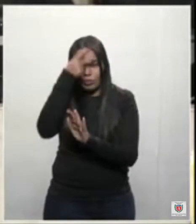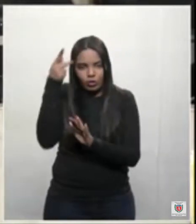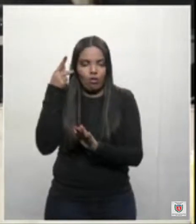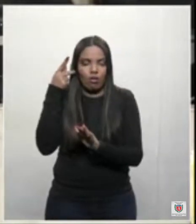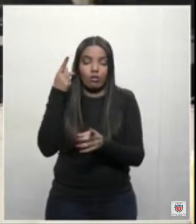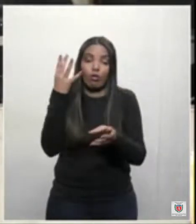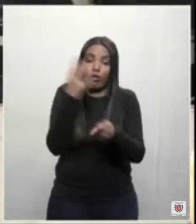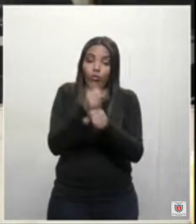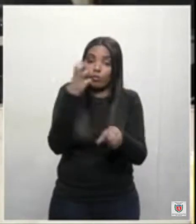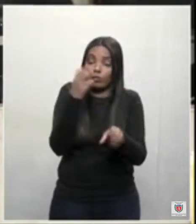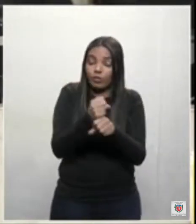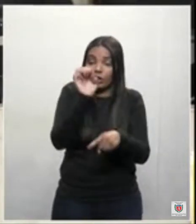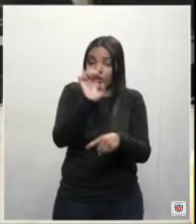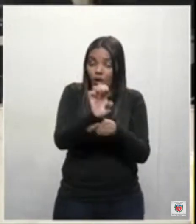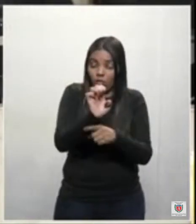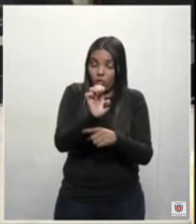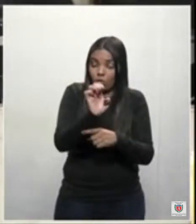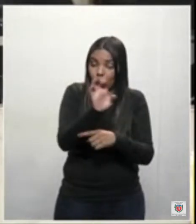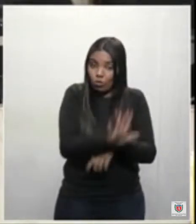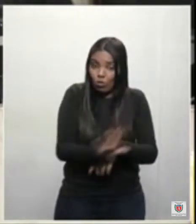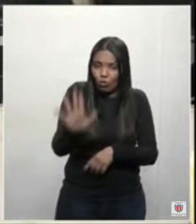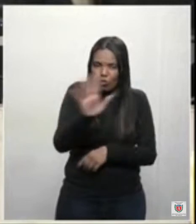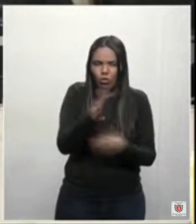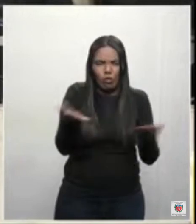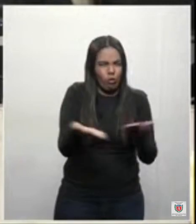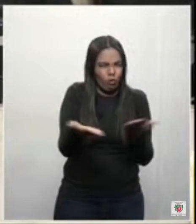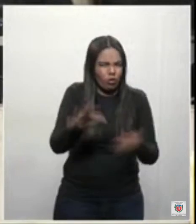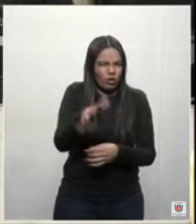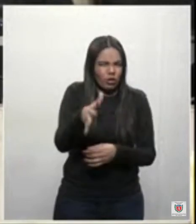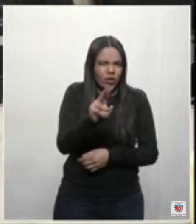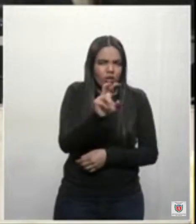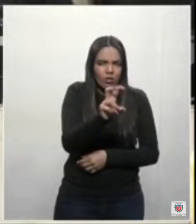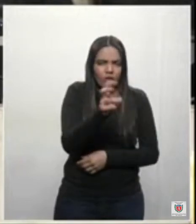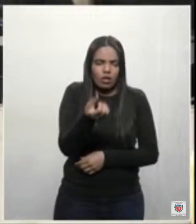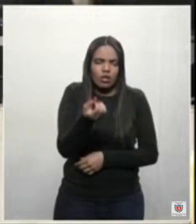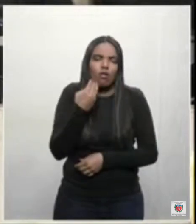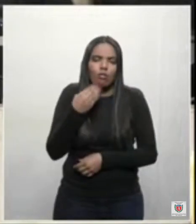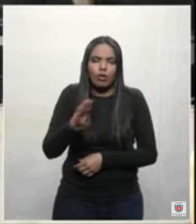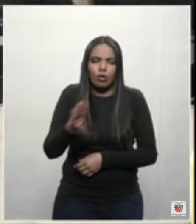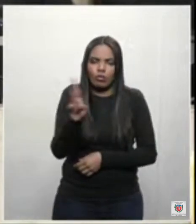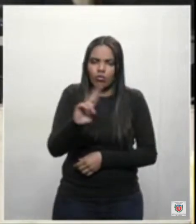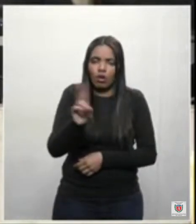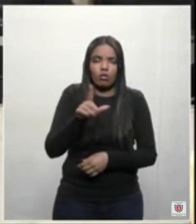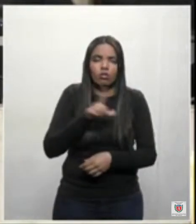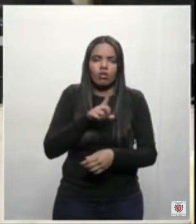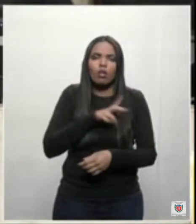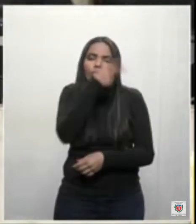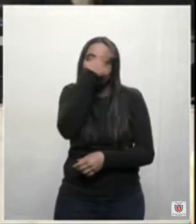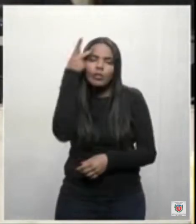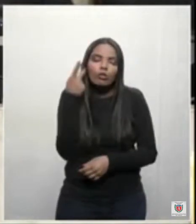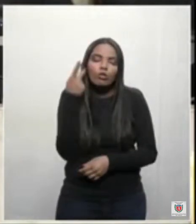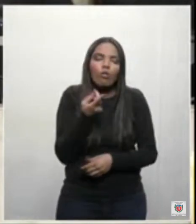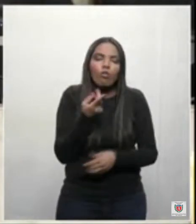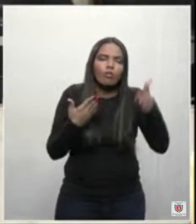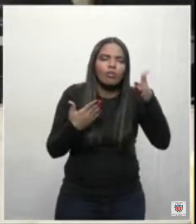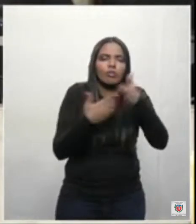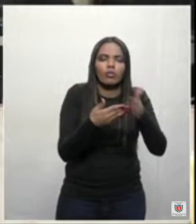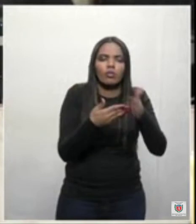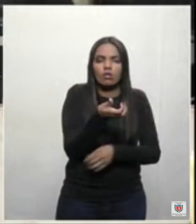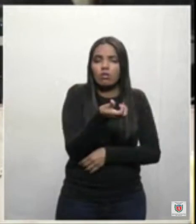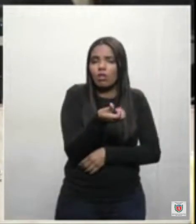Estado, imagina, uma contabilidade que movimenta 56 bilhões de reais, tem trabalhando efetivamente com capacidade